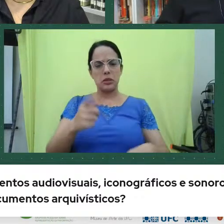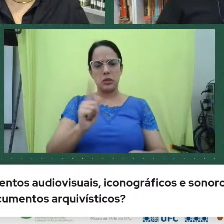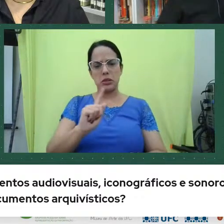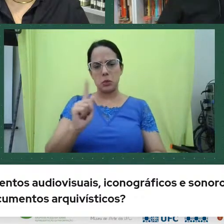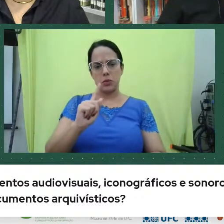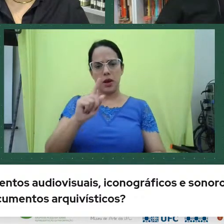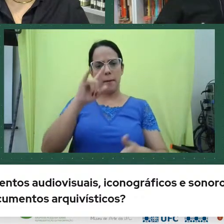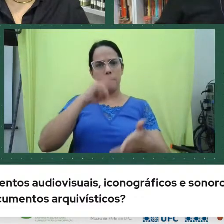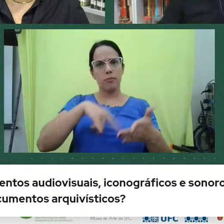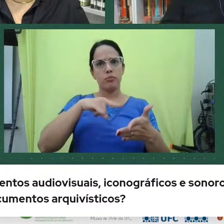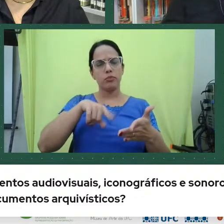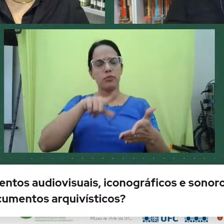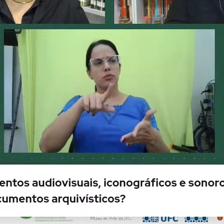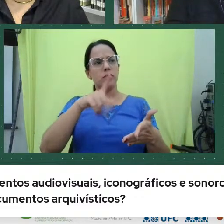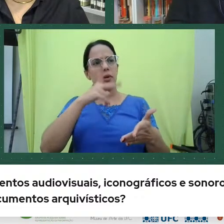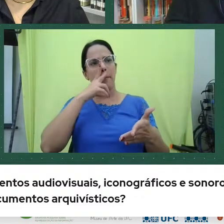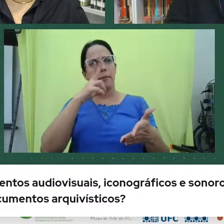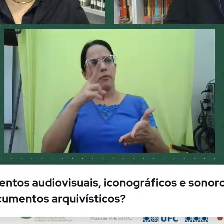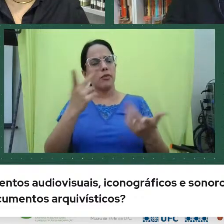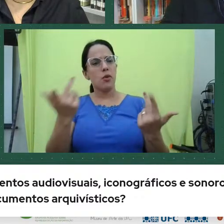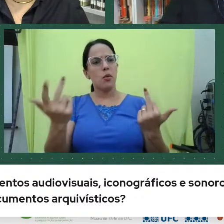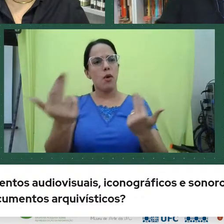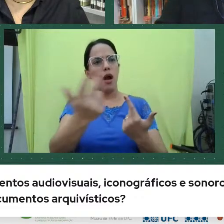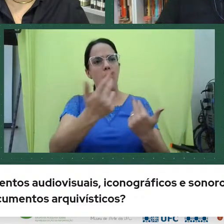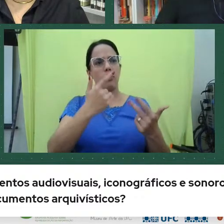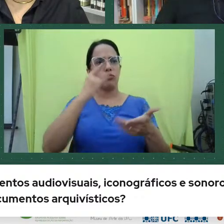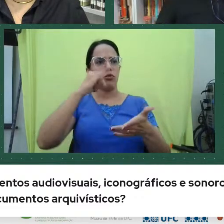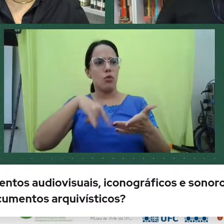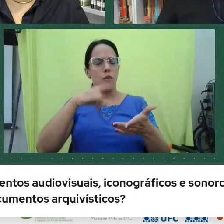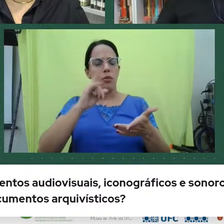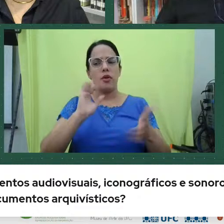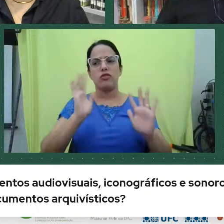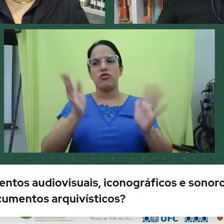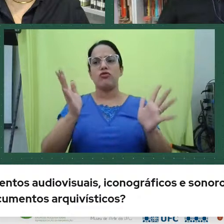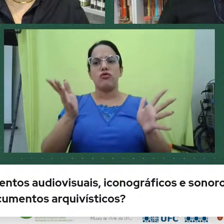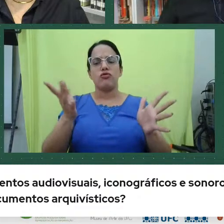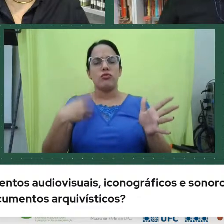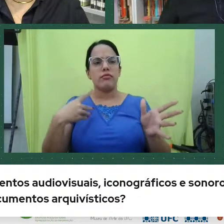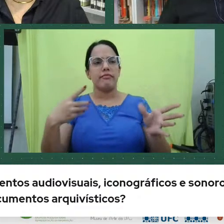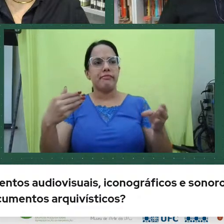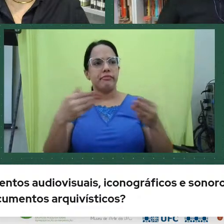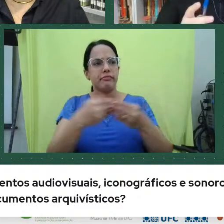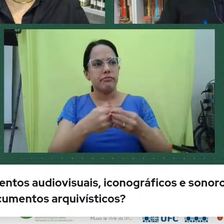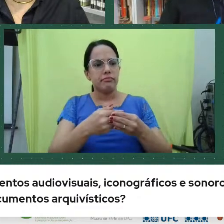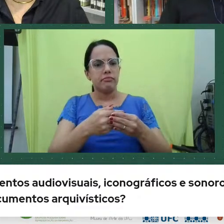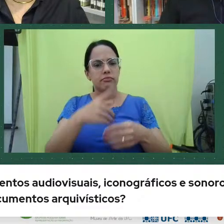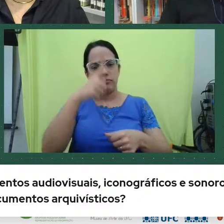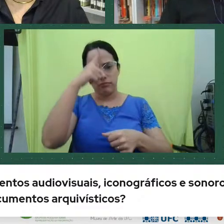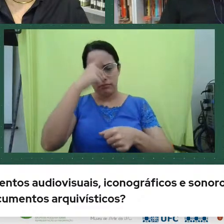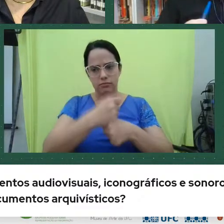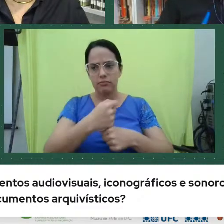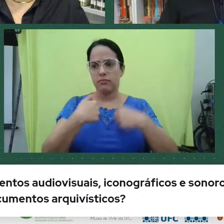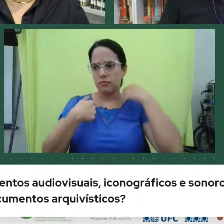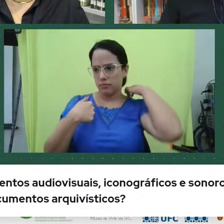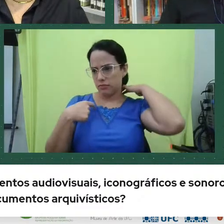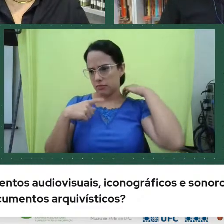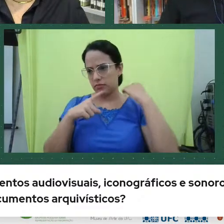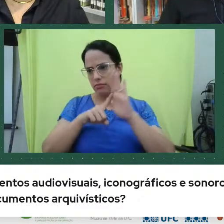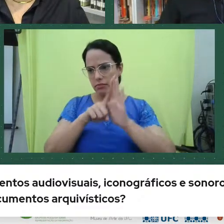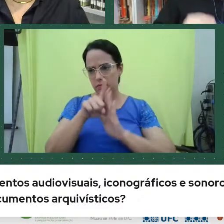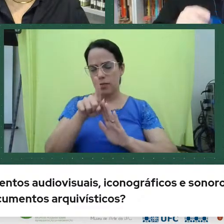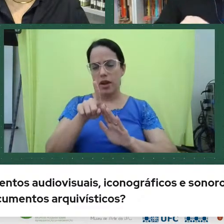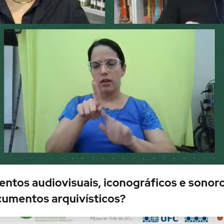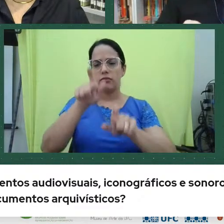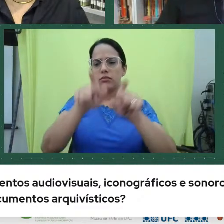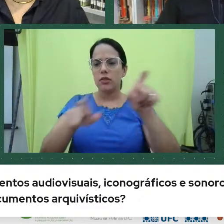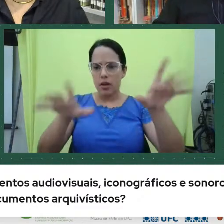Documento audiovisual é um documento como outro qualquer, então já está contemplado que tem que estar gerido. Aí eu perguntei para esse colega, esse conselheiro,